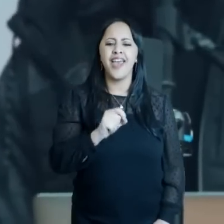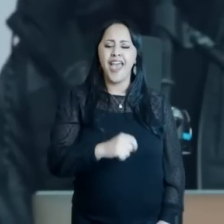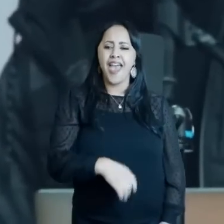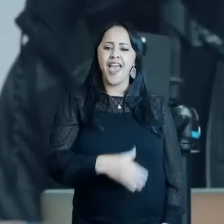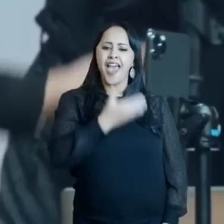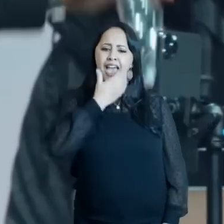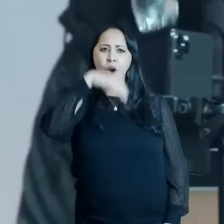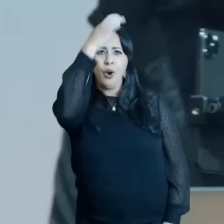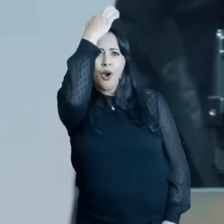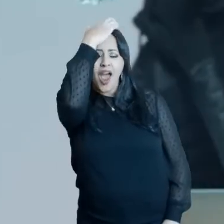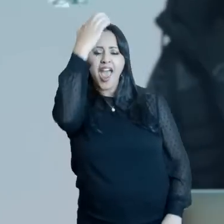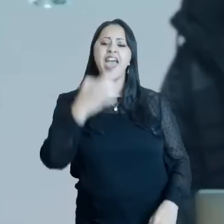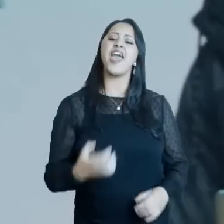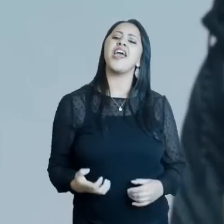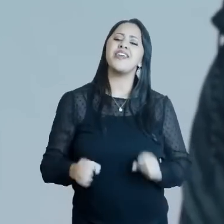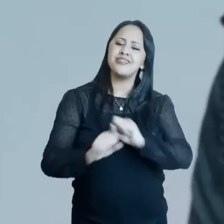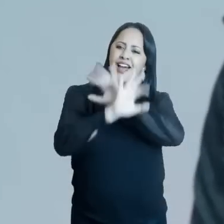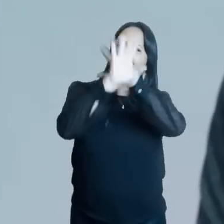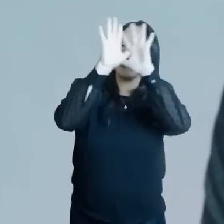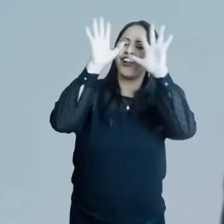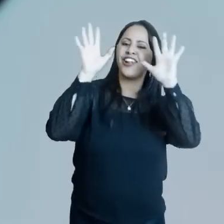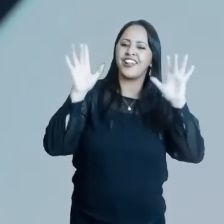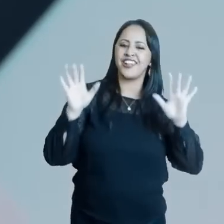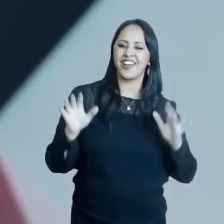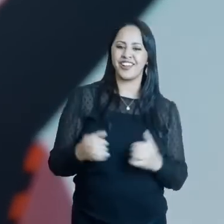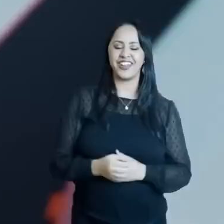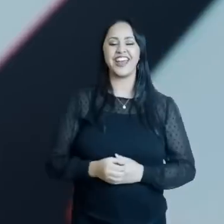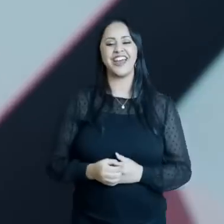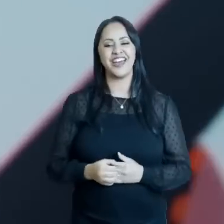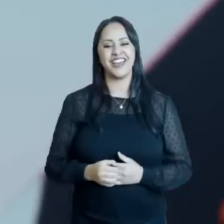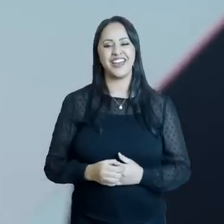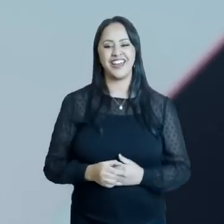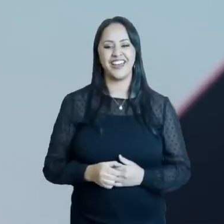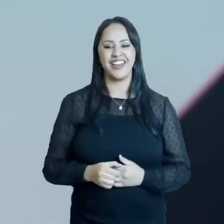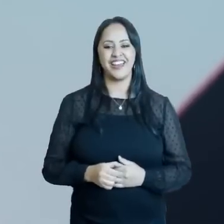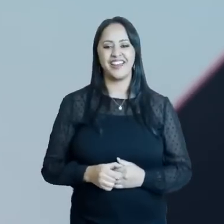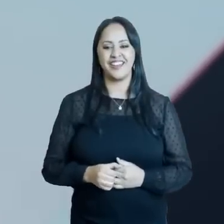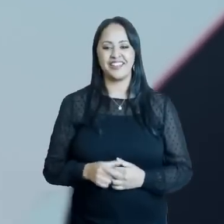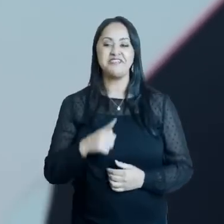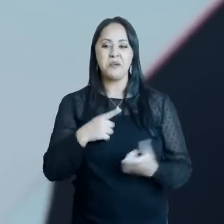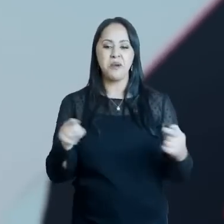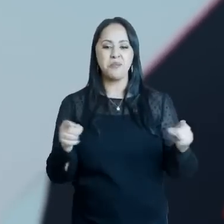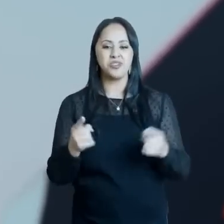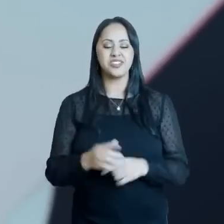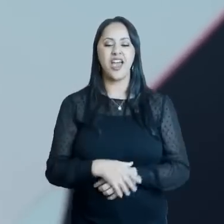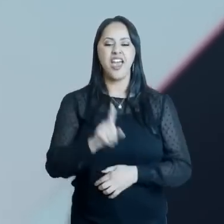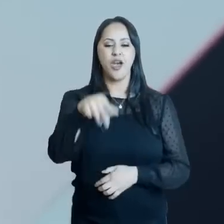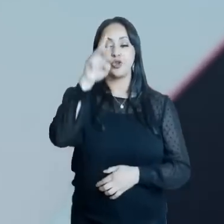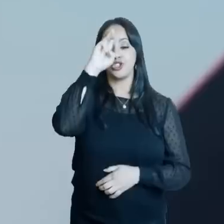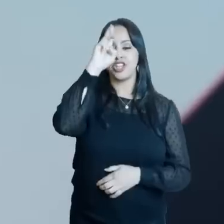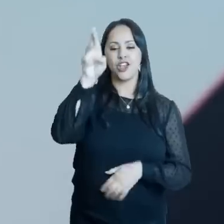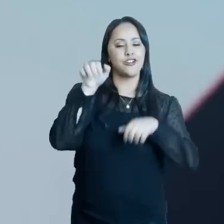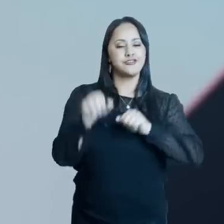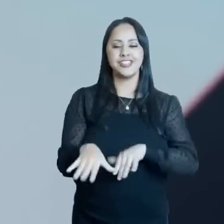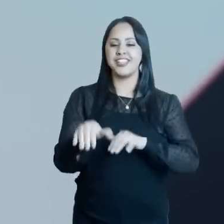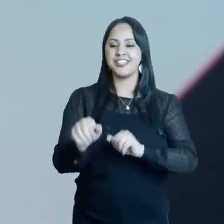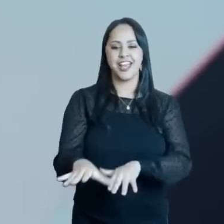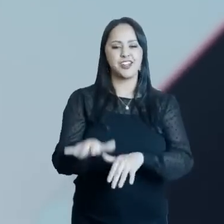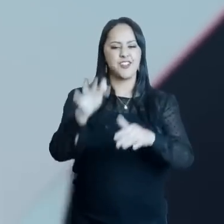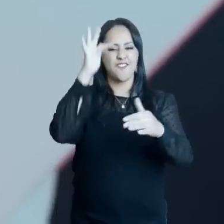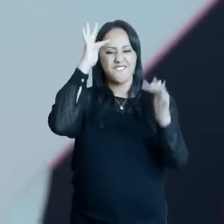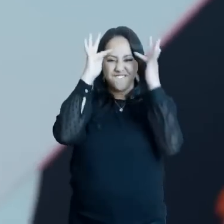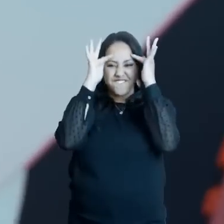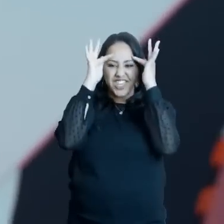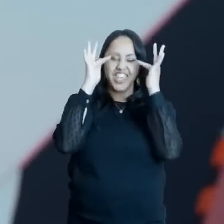dessa canção. Quem é este rei da glória? O Senhor dos exércitos, Senhor fiel